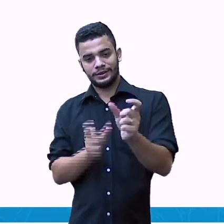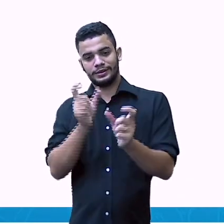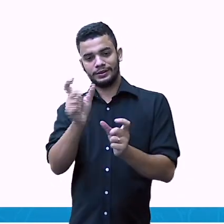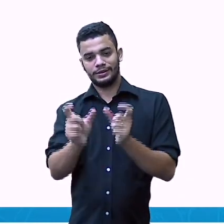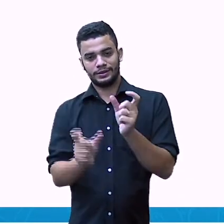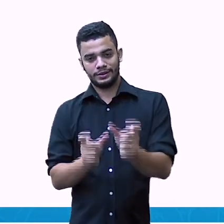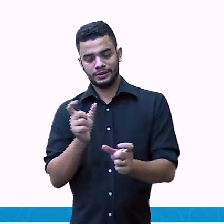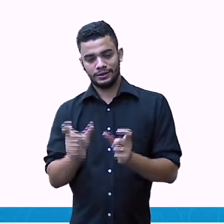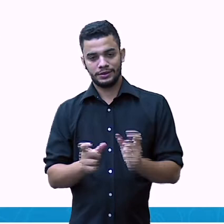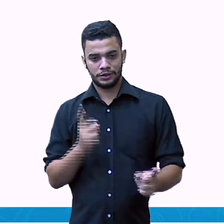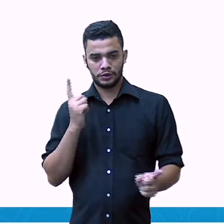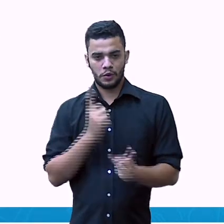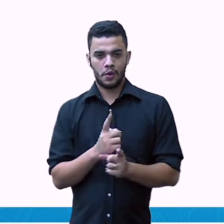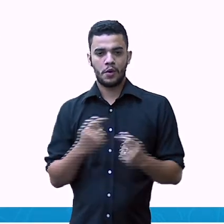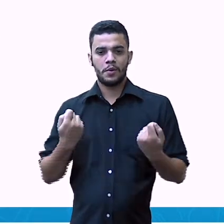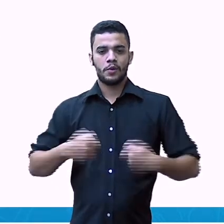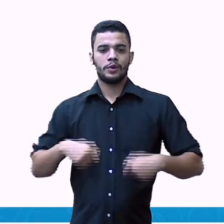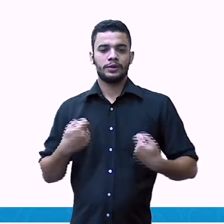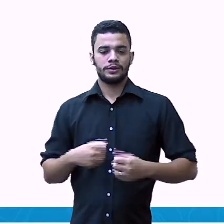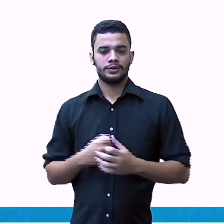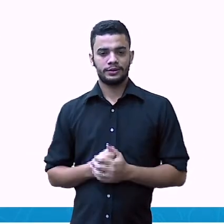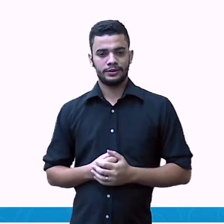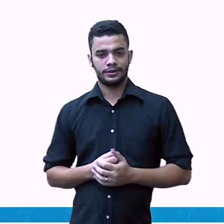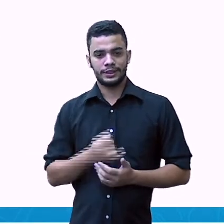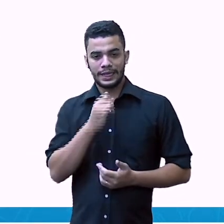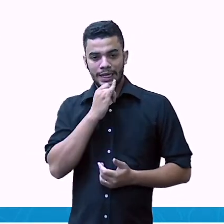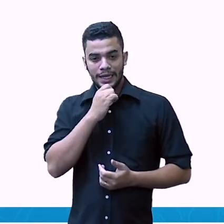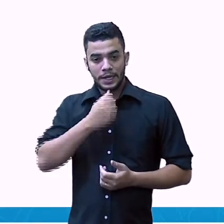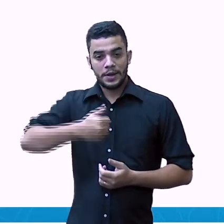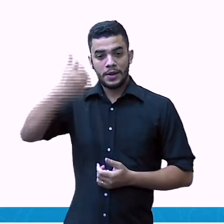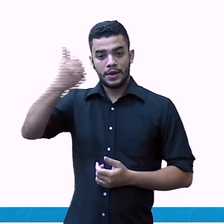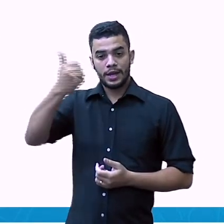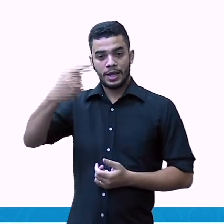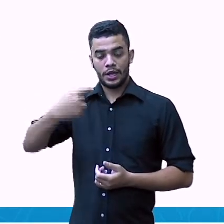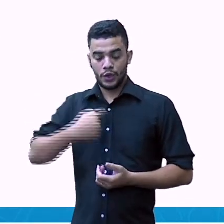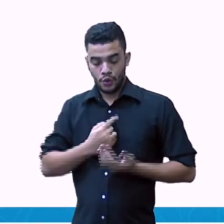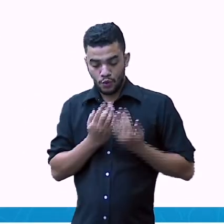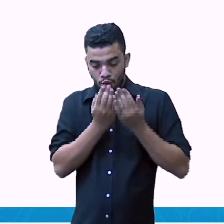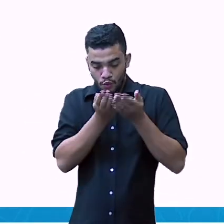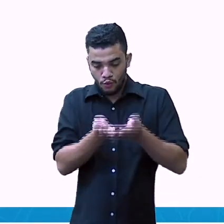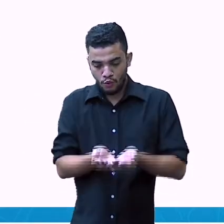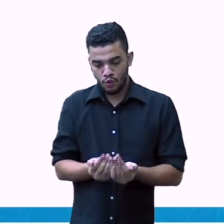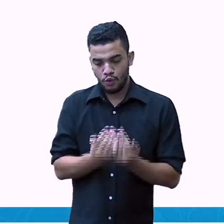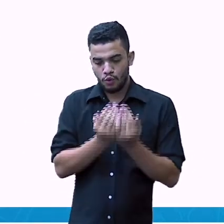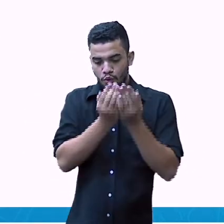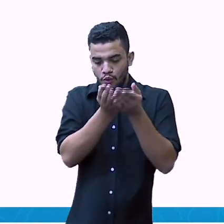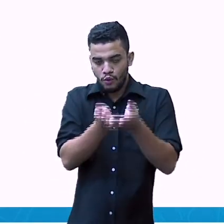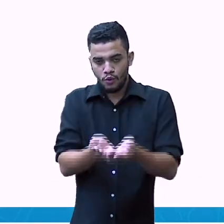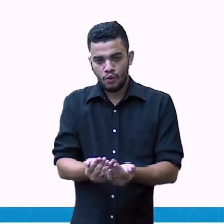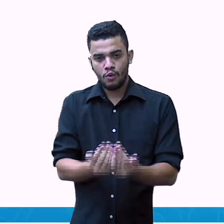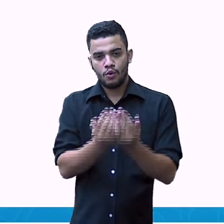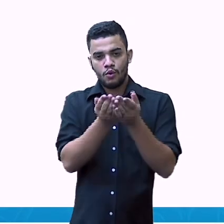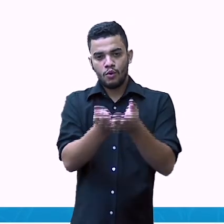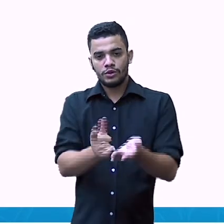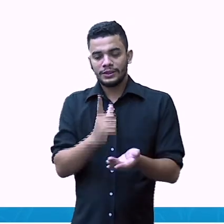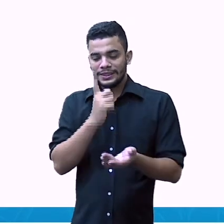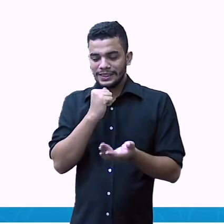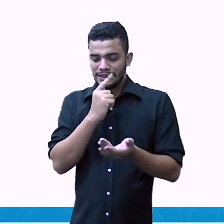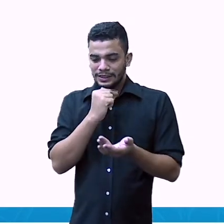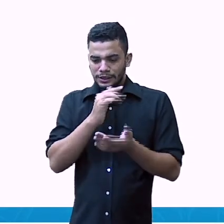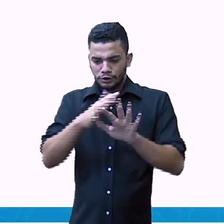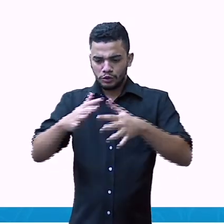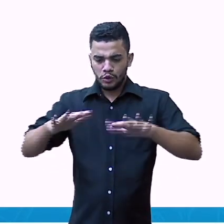a dica 1 é: sou navegante dos mares. Nós estamos falando deste aqui, ó. Navegante dos